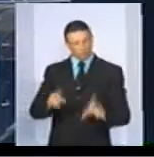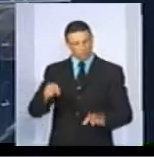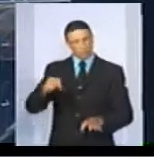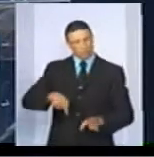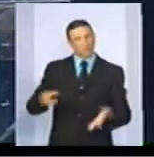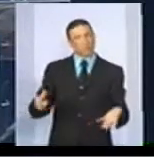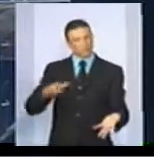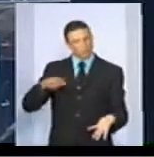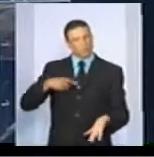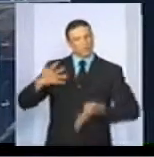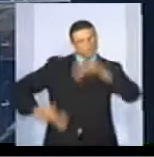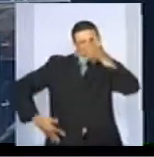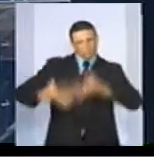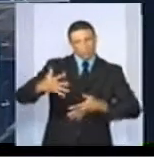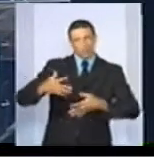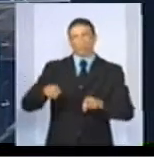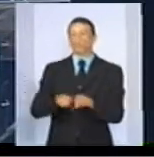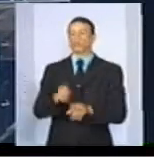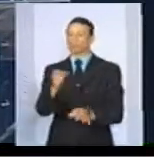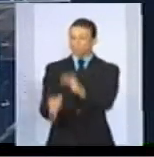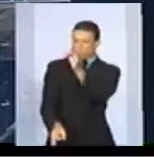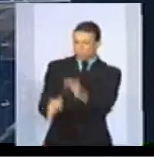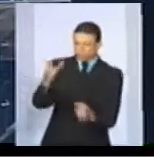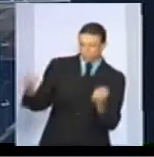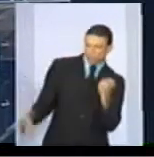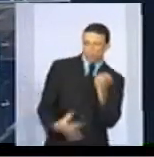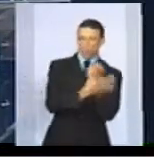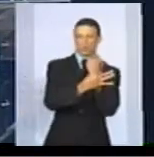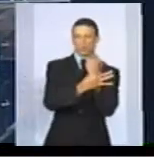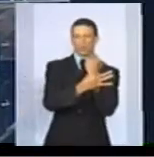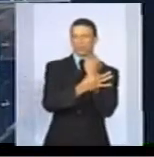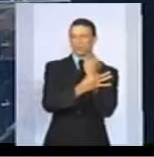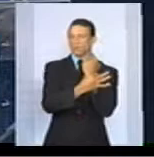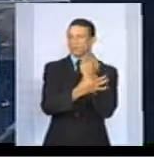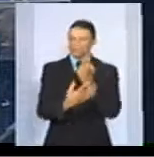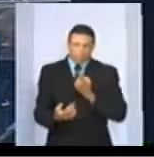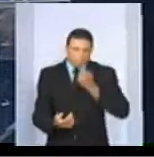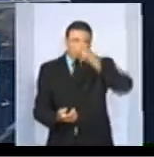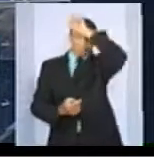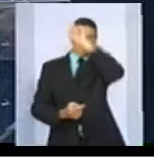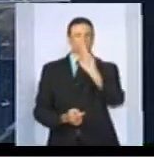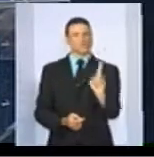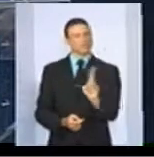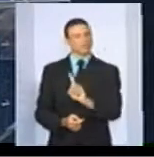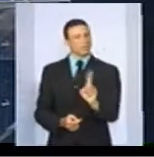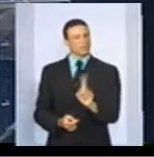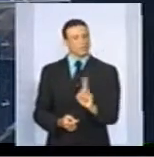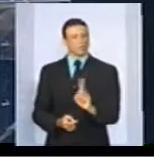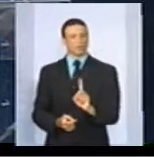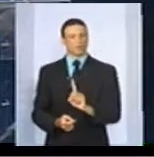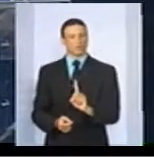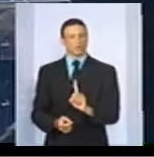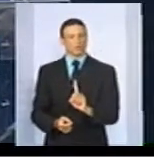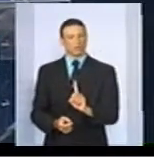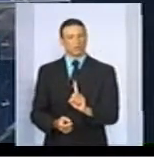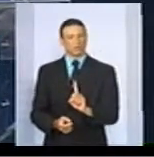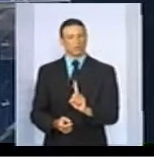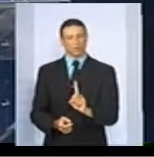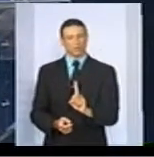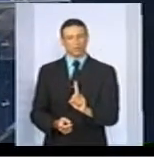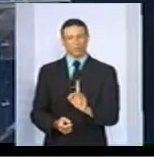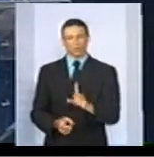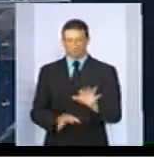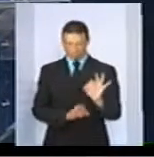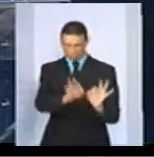realiza segurança jurídica não se está inventando o